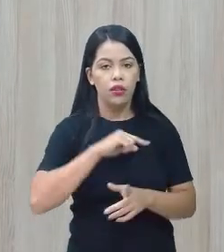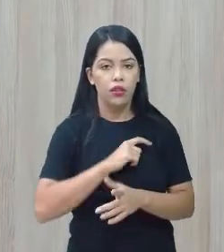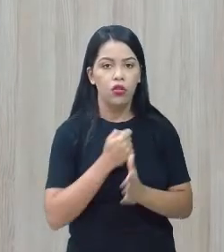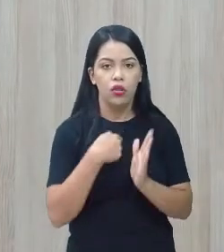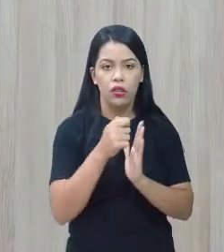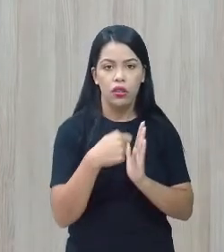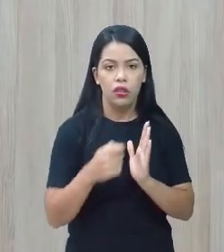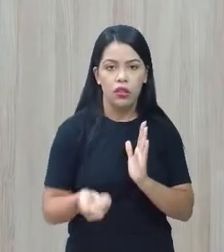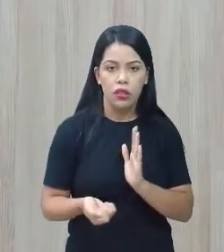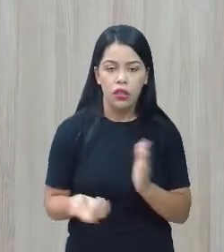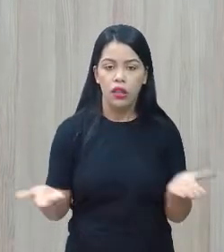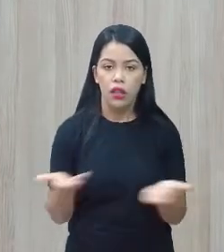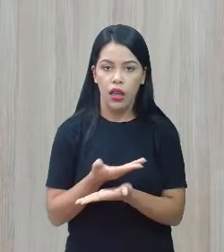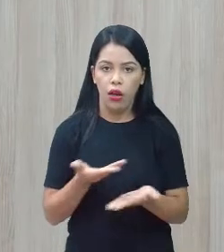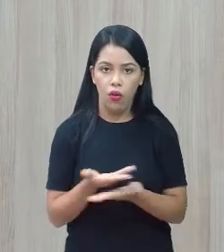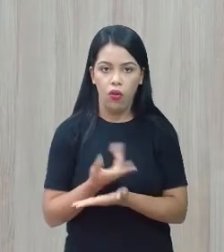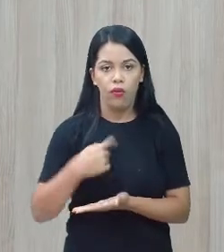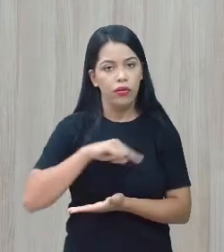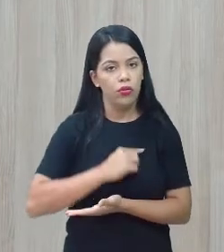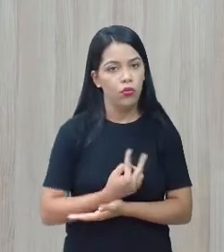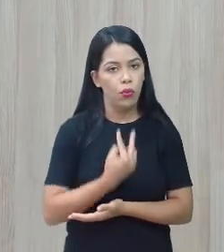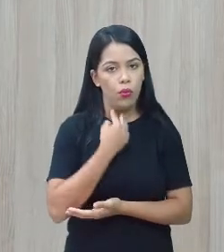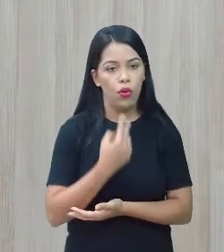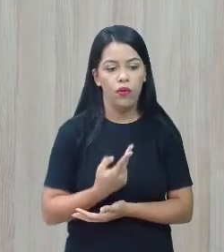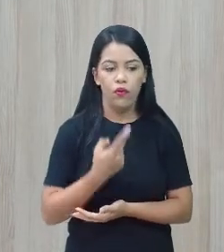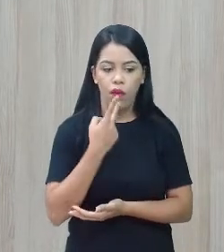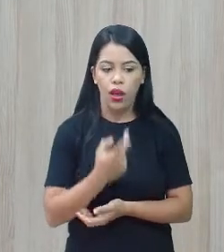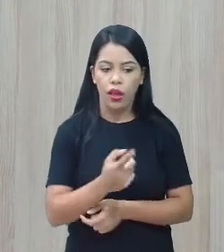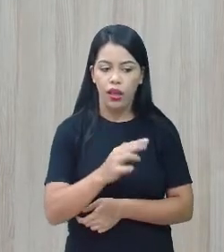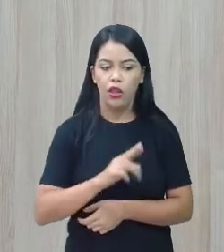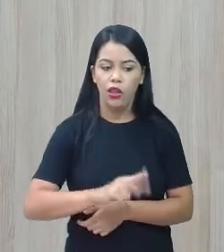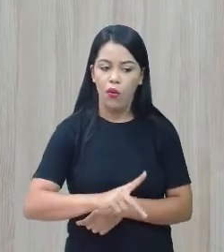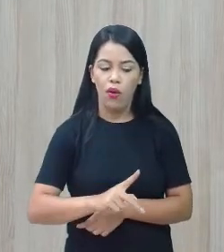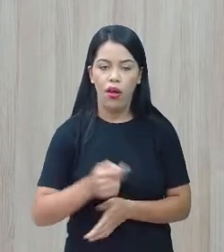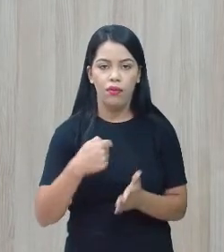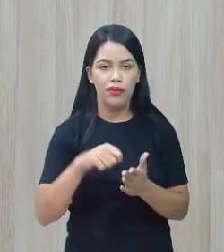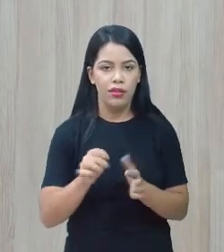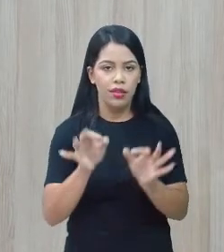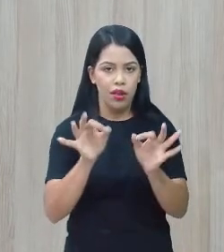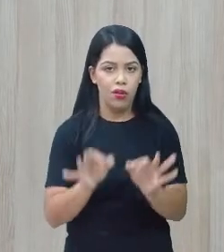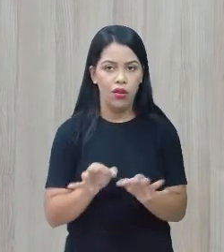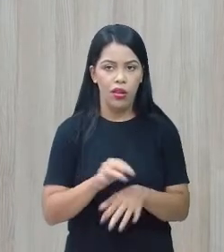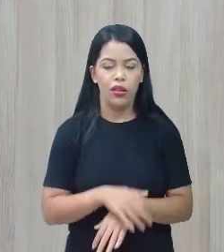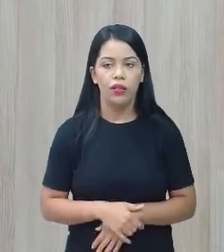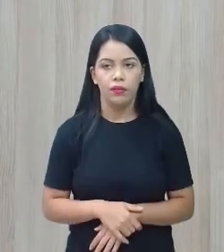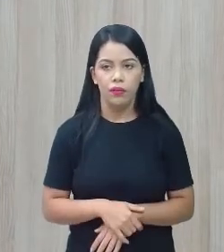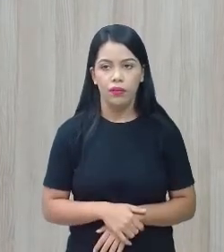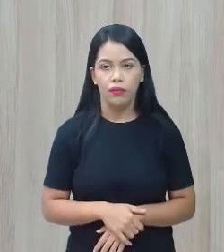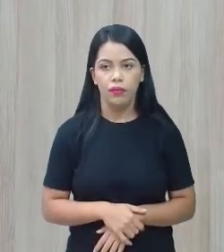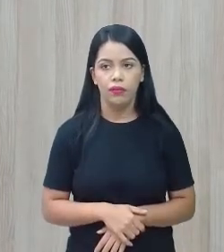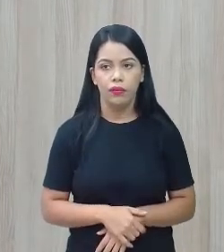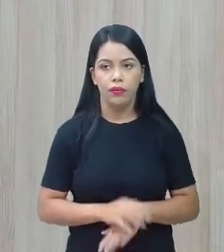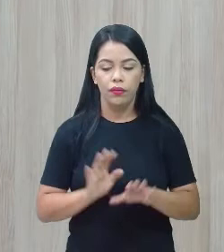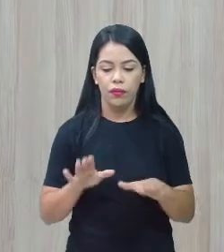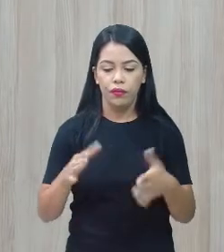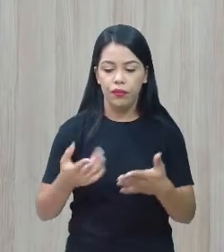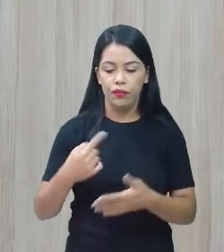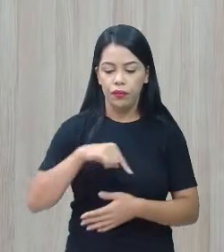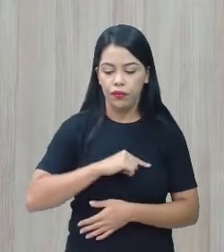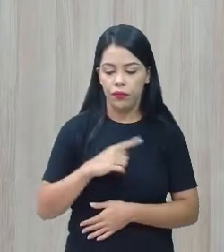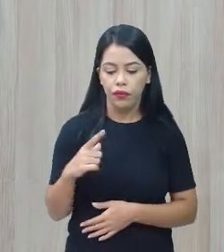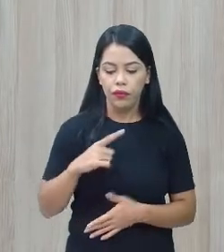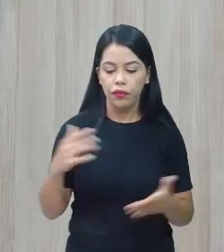escrita contemporânea, a gente não pode dizer que não é uma escrita correta, não é? E a gente tem agora